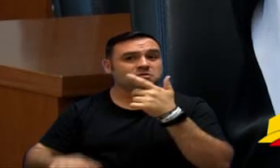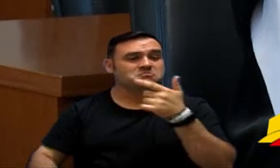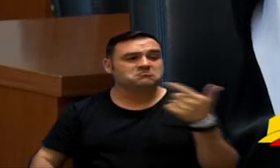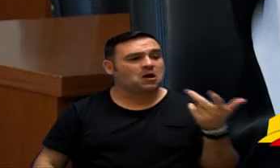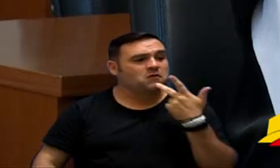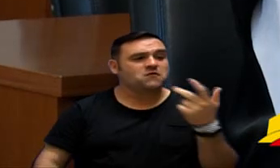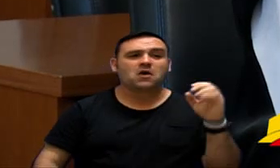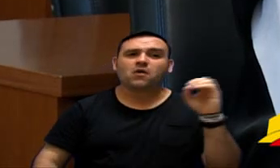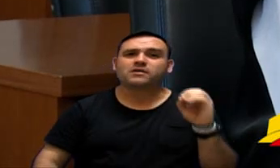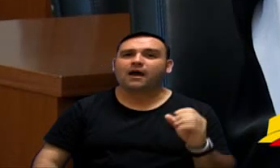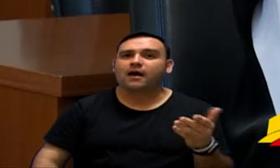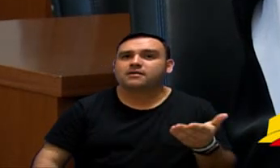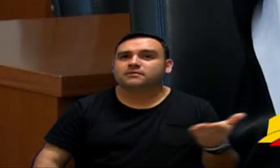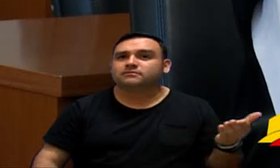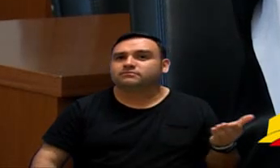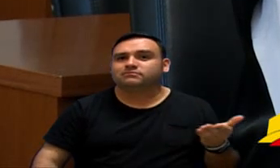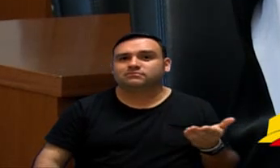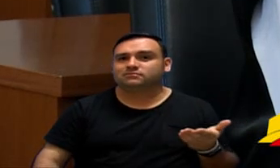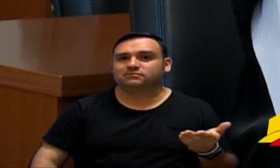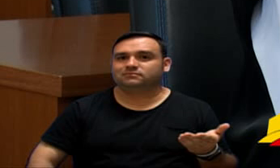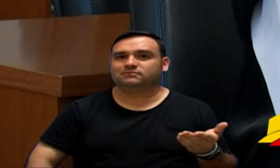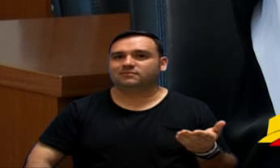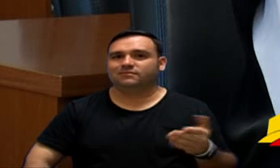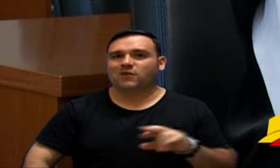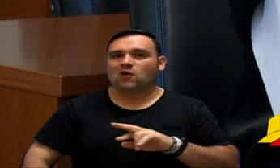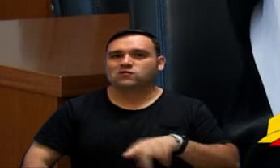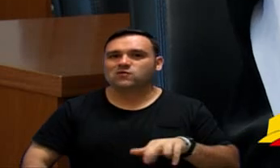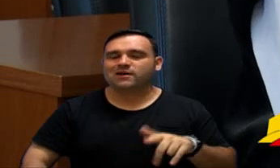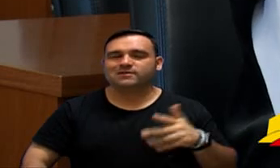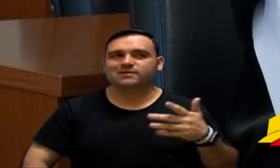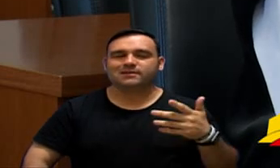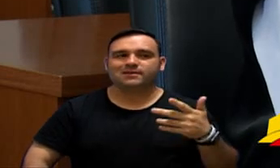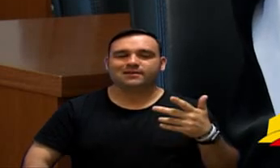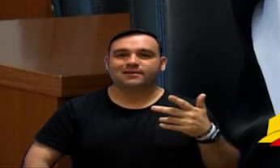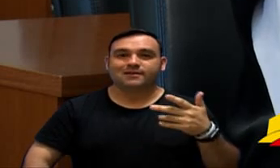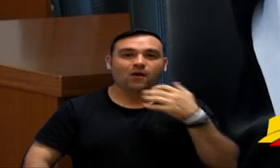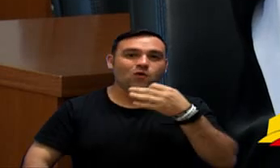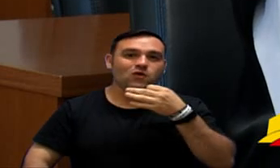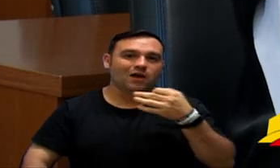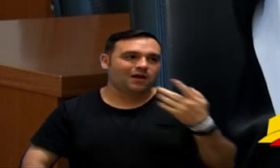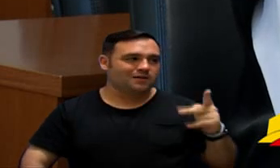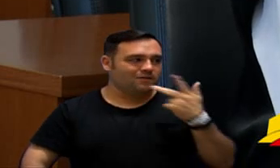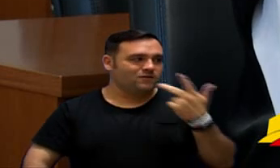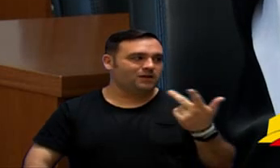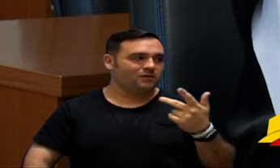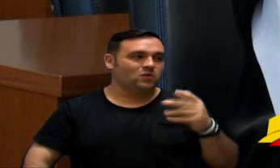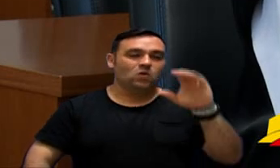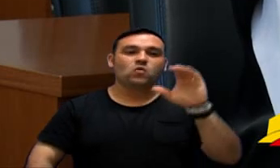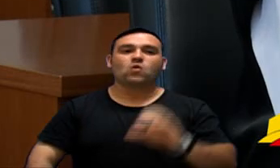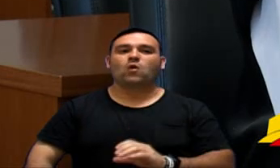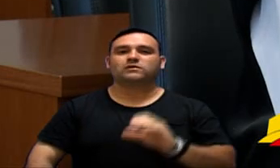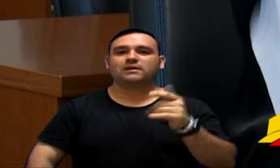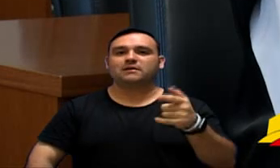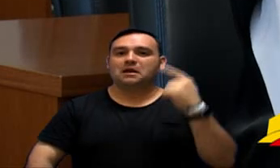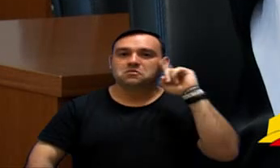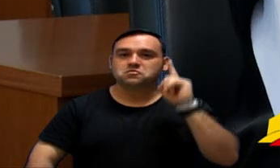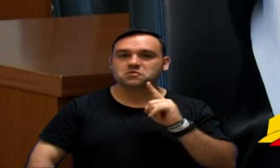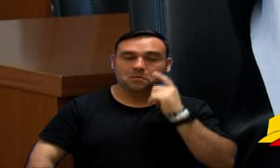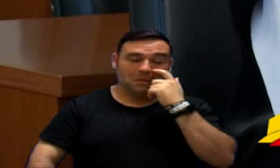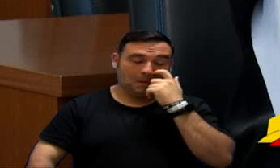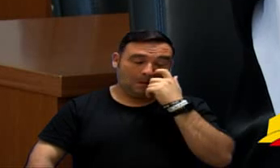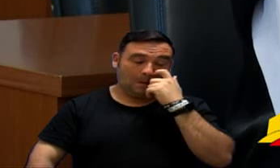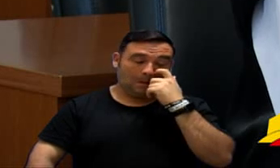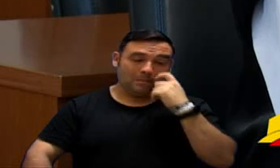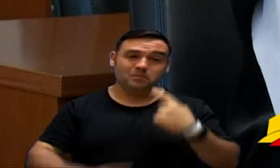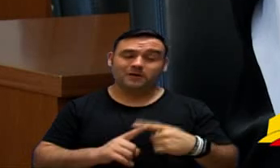manifestou. Então, não é nada de usar esse argumento aqui que o Conselho não soube, porque